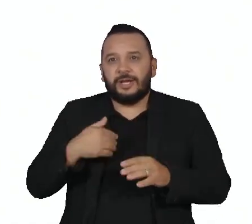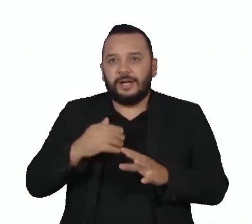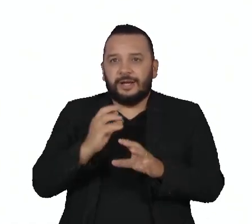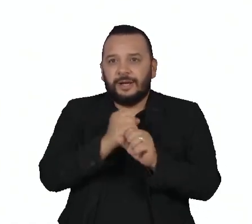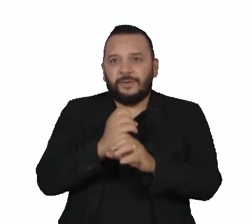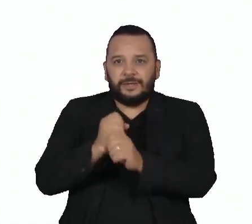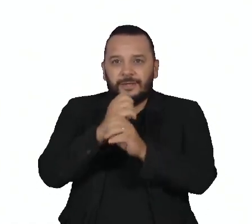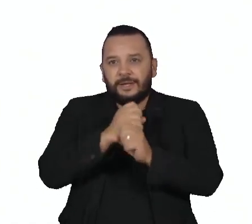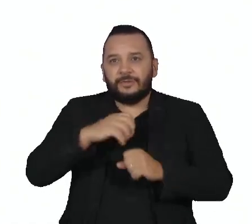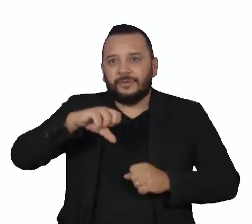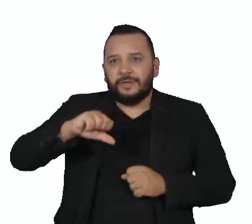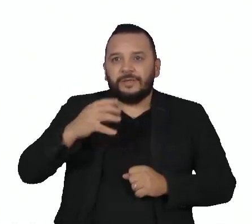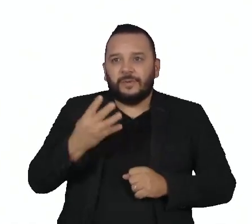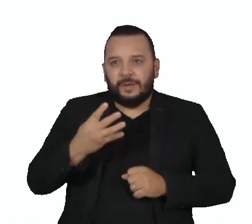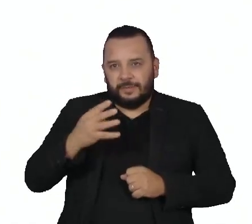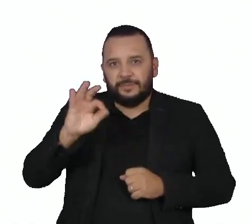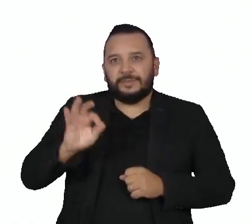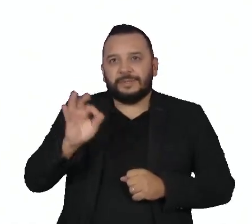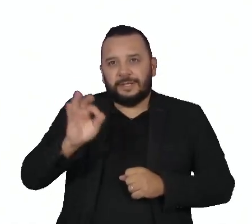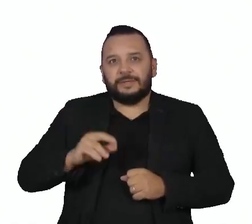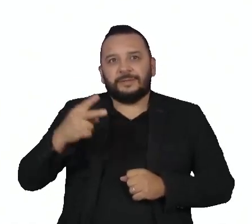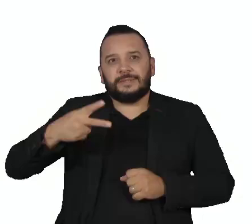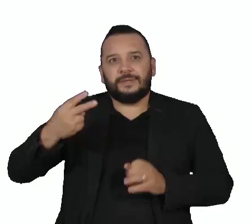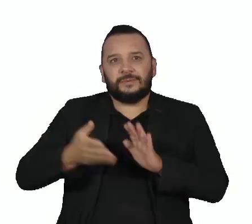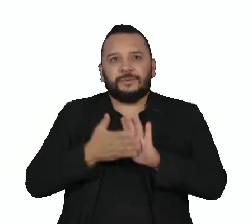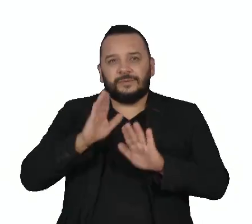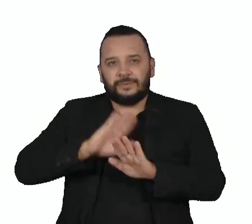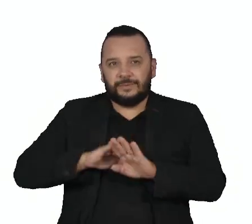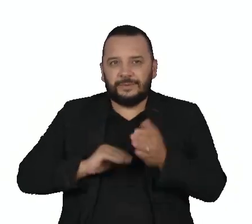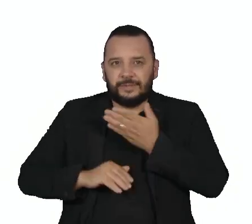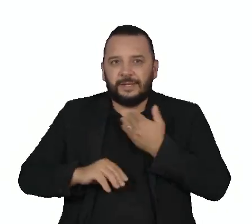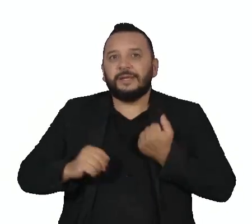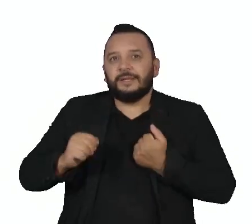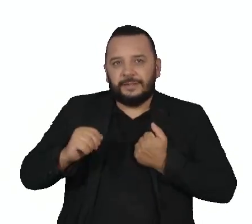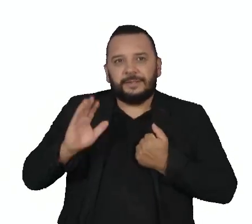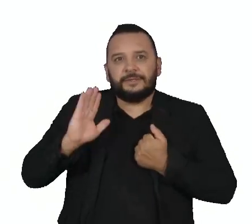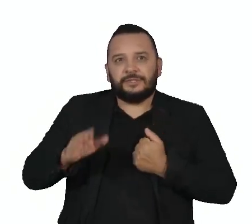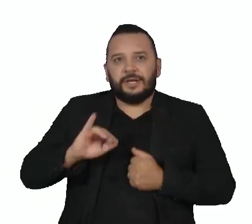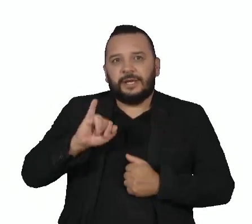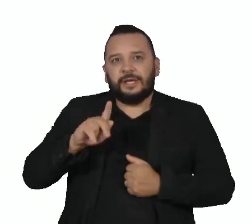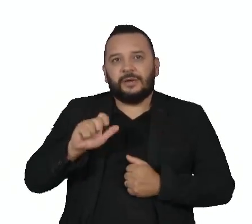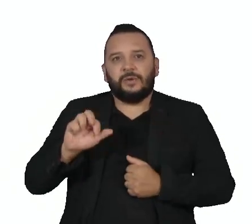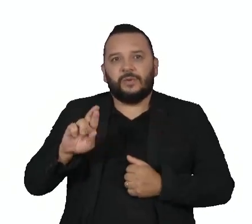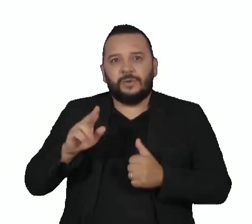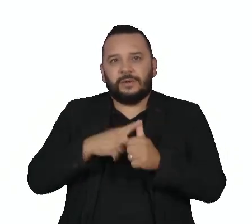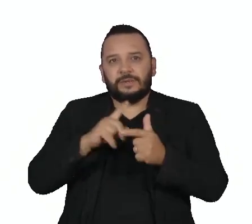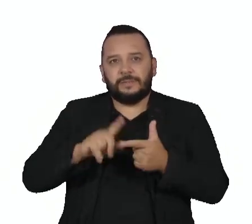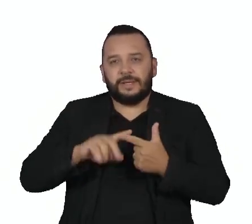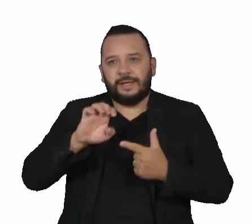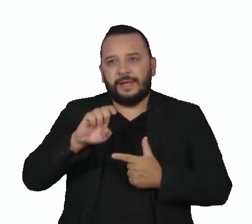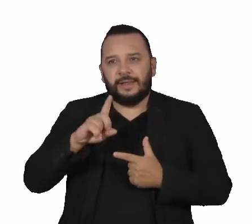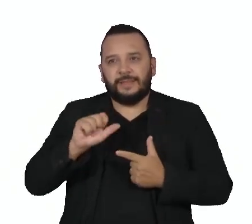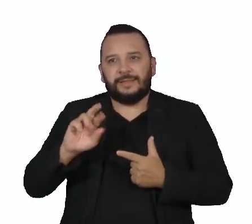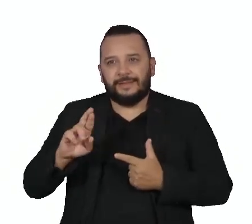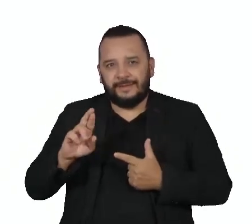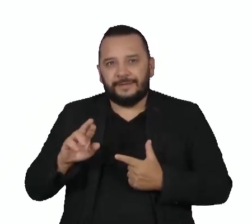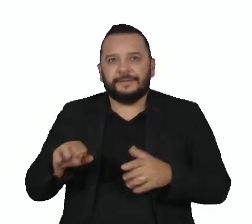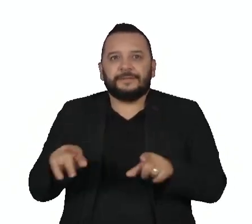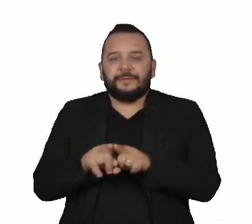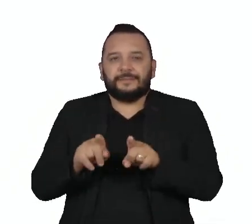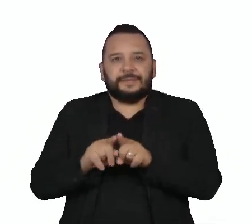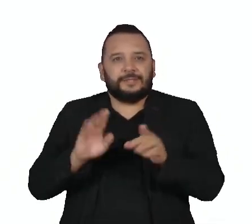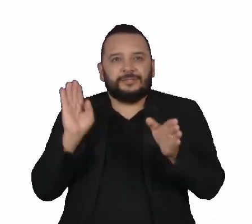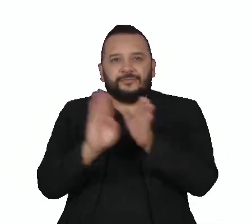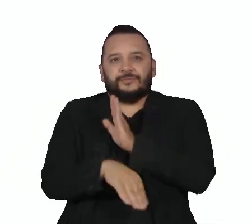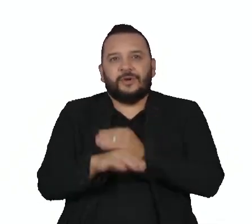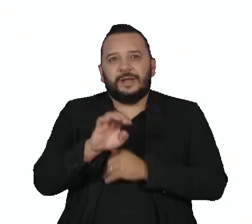apuradas, já definido um segundo turno entre o candidato do MDB e o candidato do PL e de fora o prefeito Edmilson